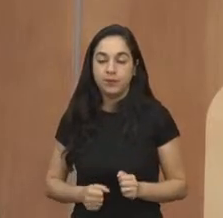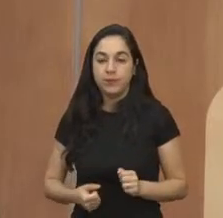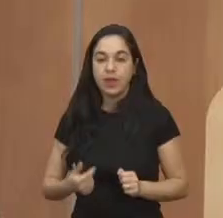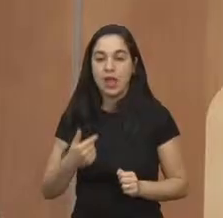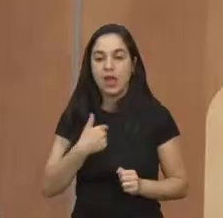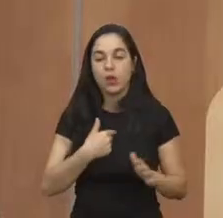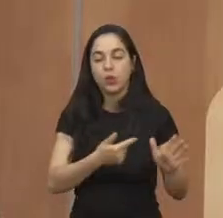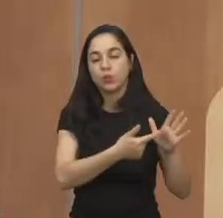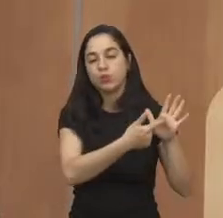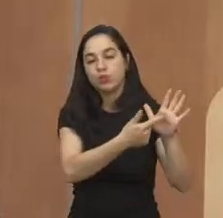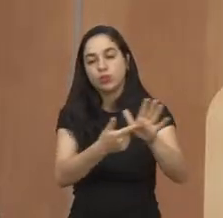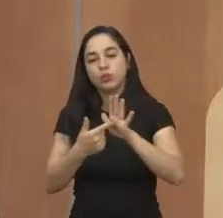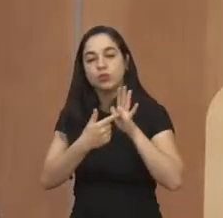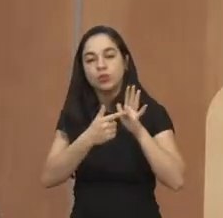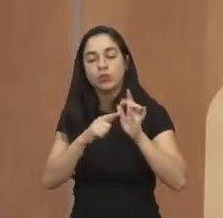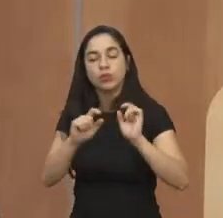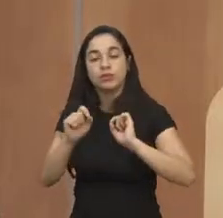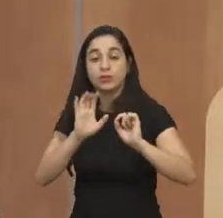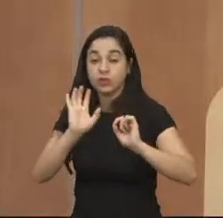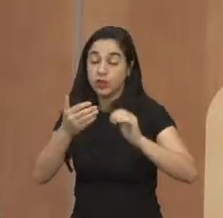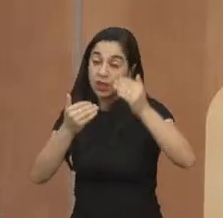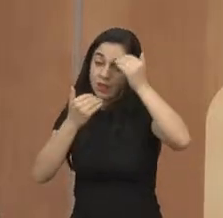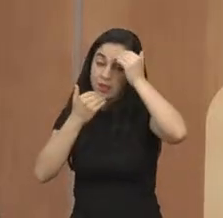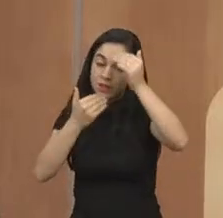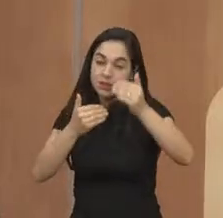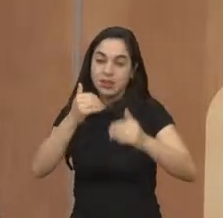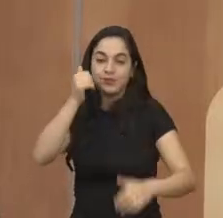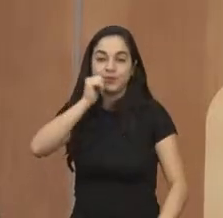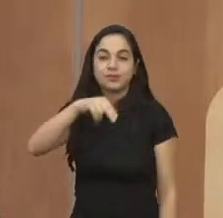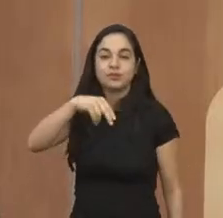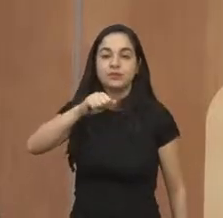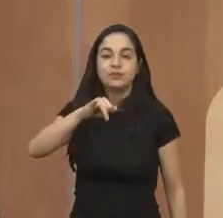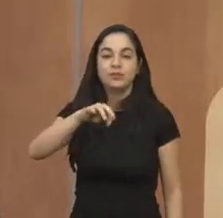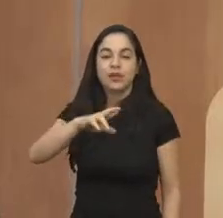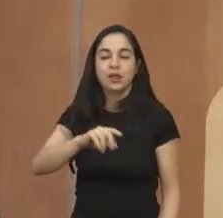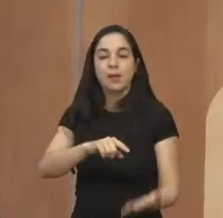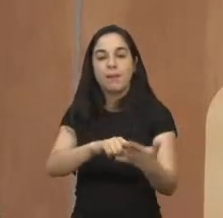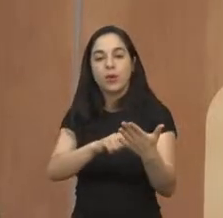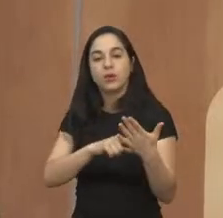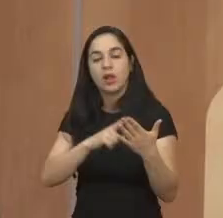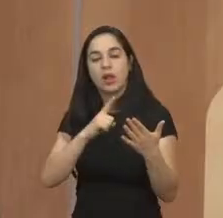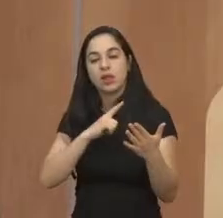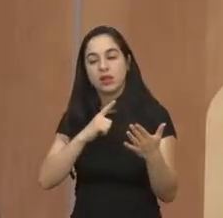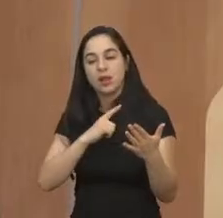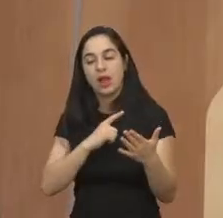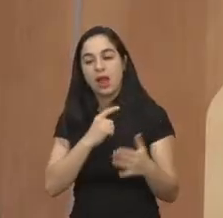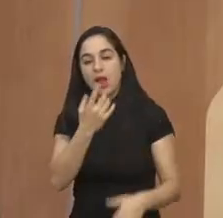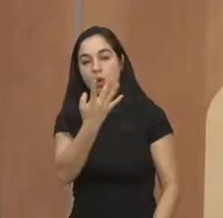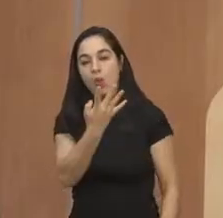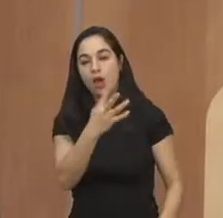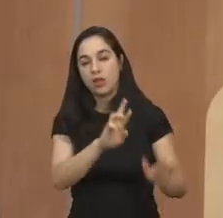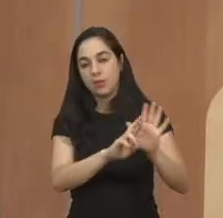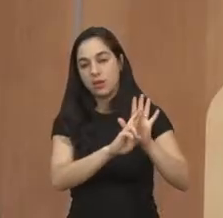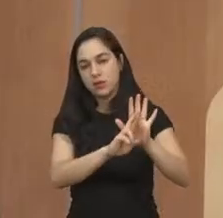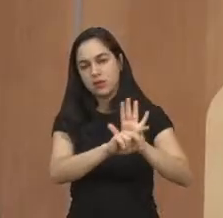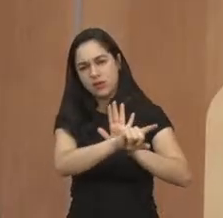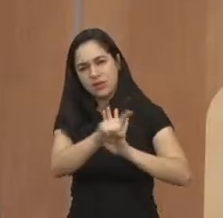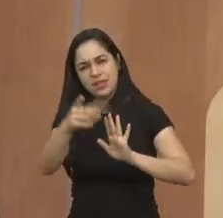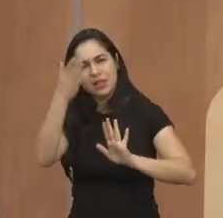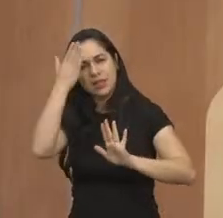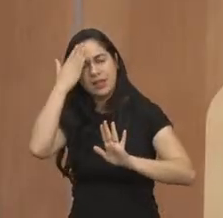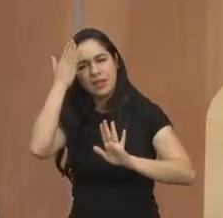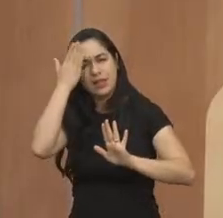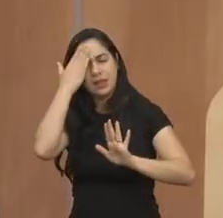vocês que estão aqui presentes, já agradecer a dona Nair, que disponibilizou para a gente. Eu tenho aqui 4 representações para que você possa entender o tamanho